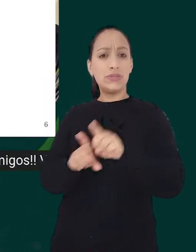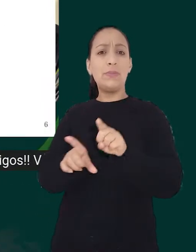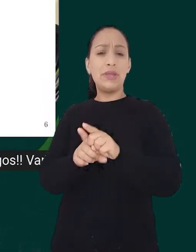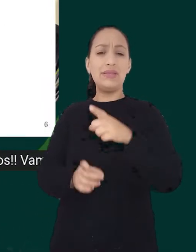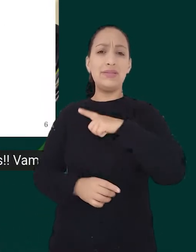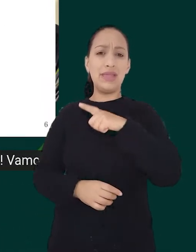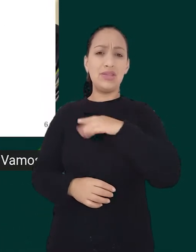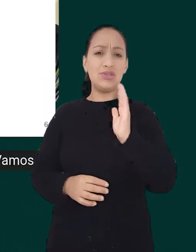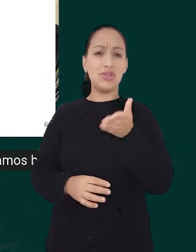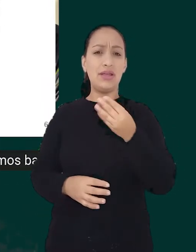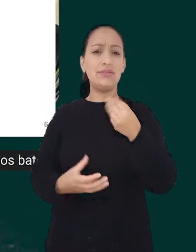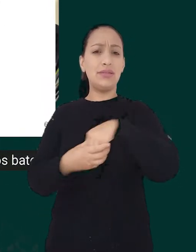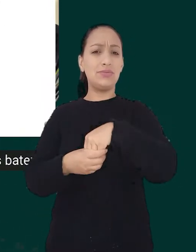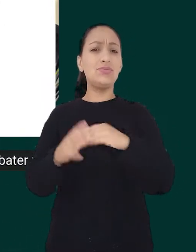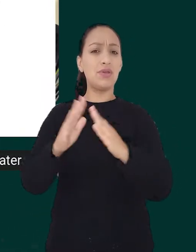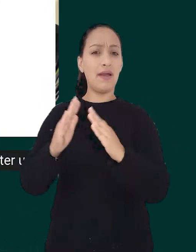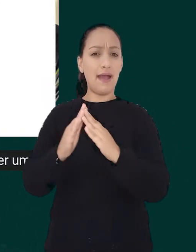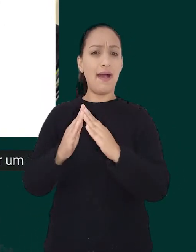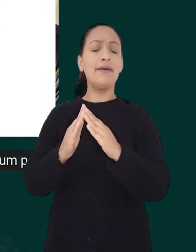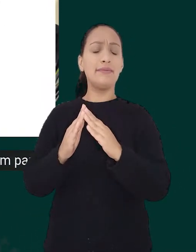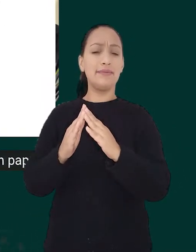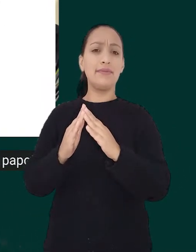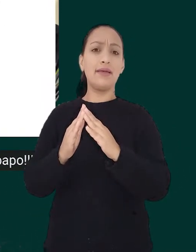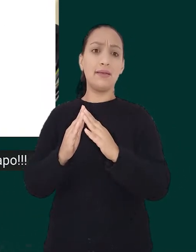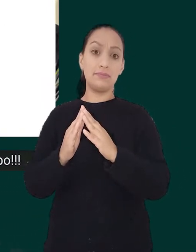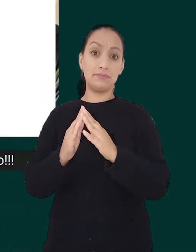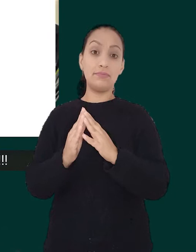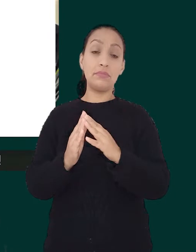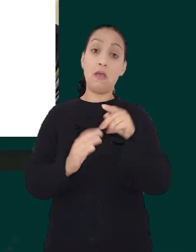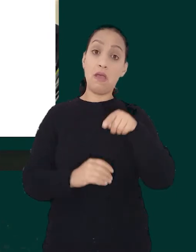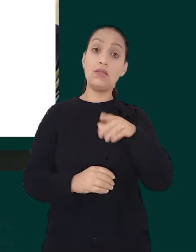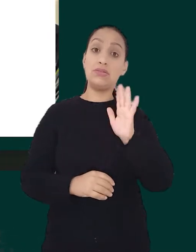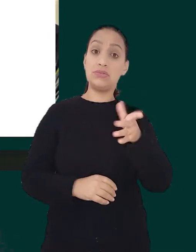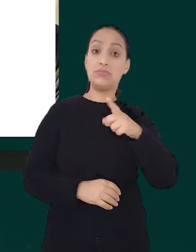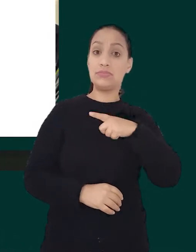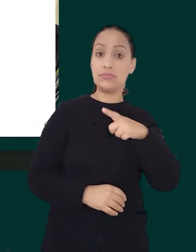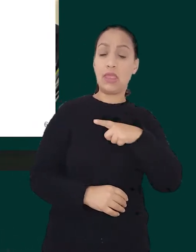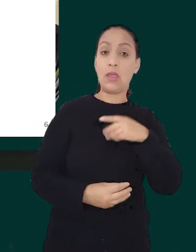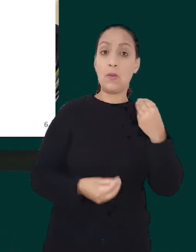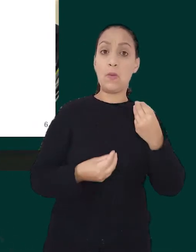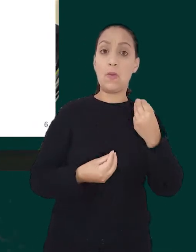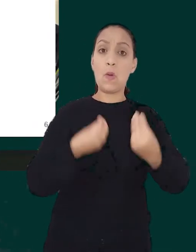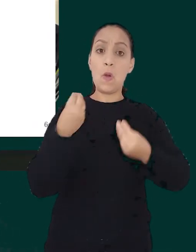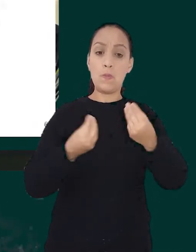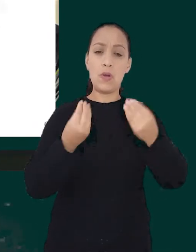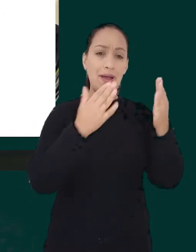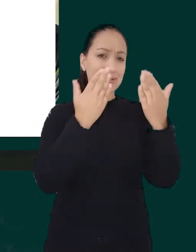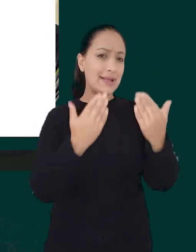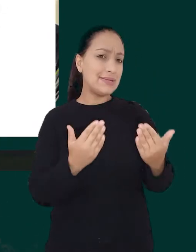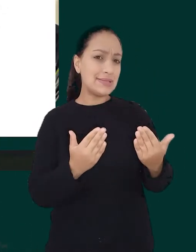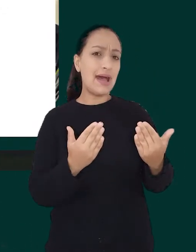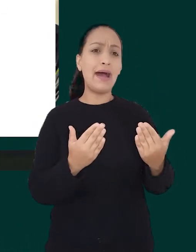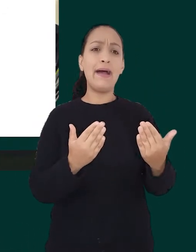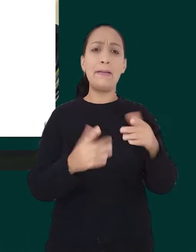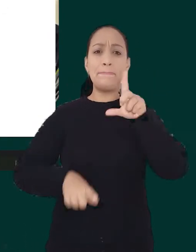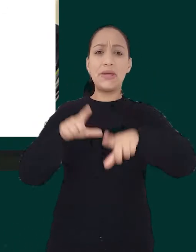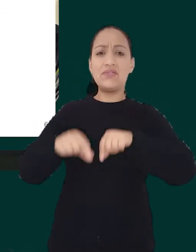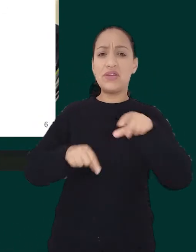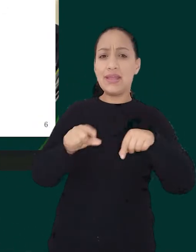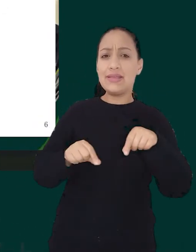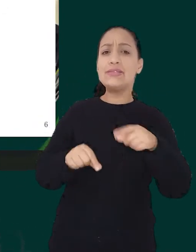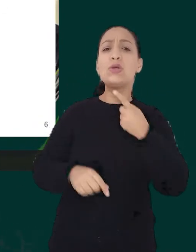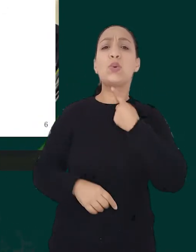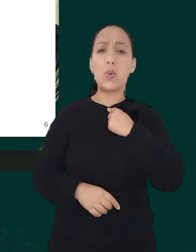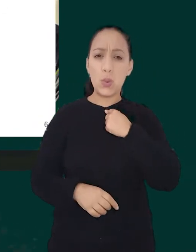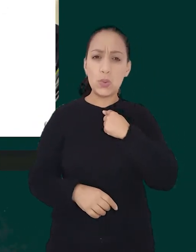de vocês, e eles já têm uma questão de analisar as preferências, ou propriamente como o Netflix está